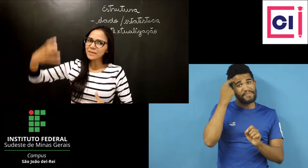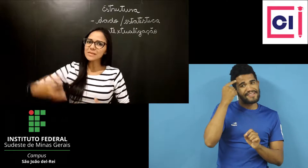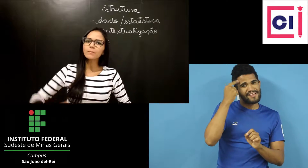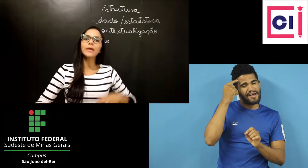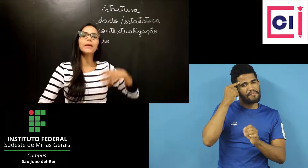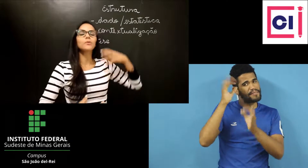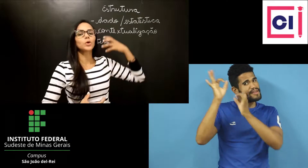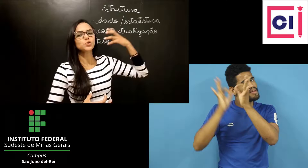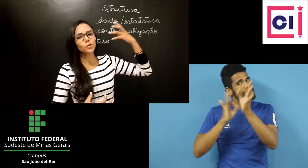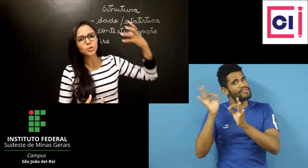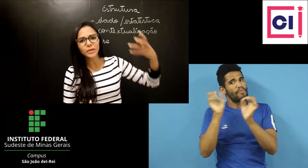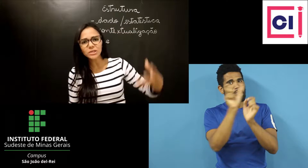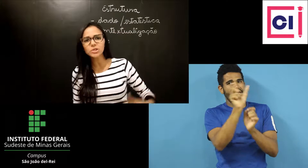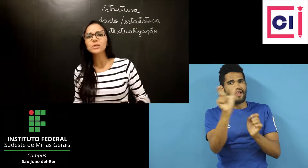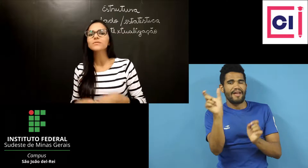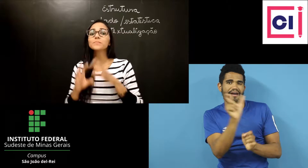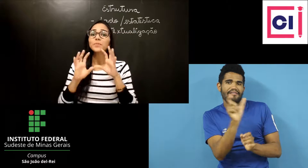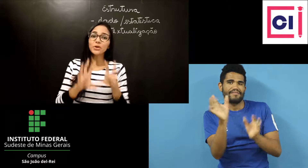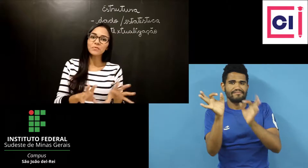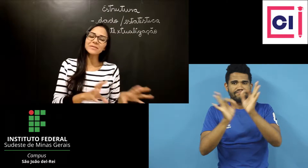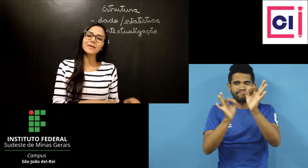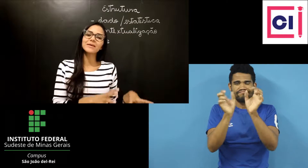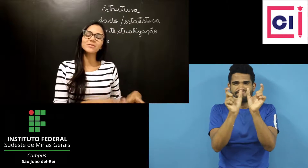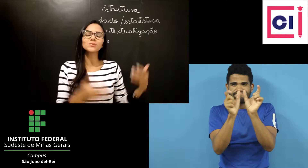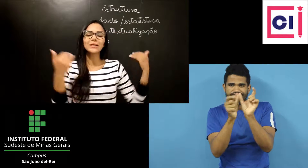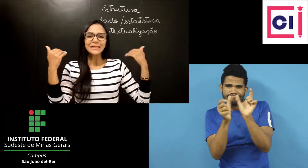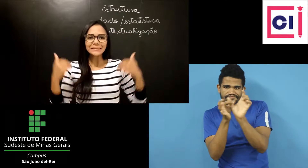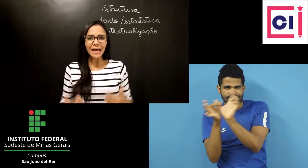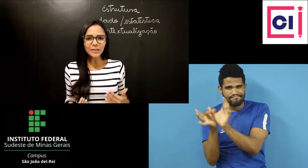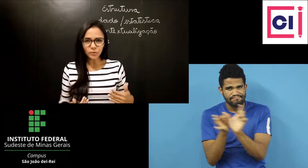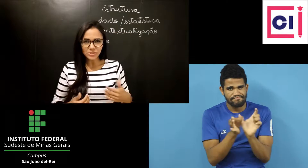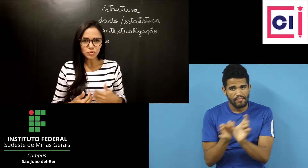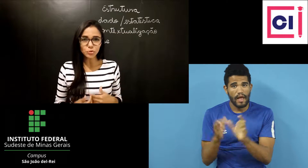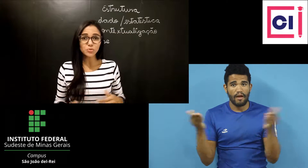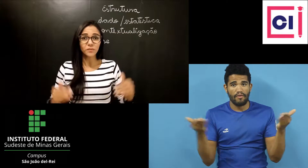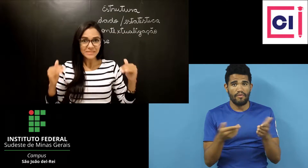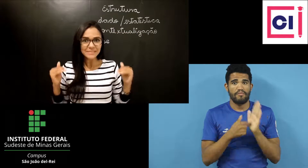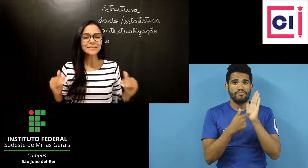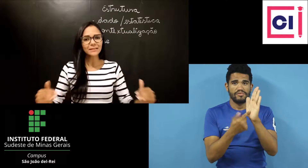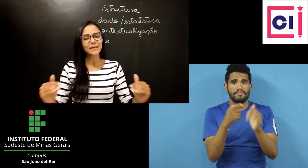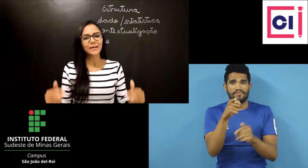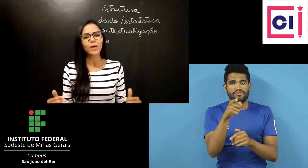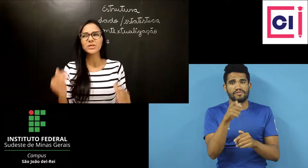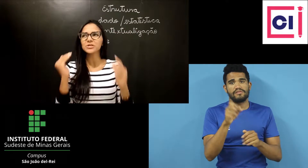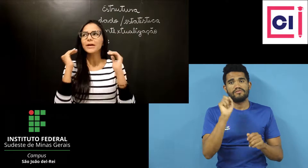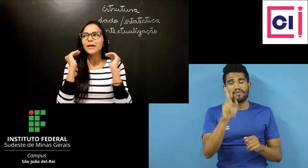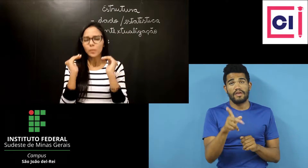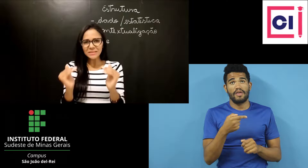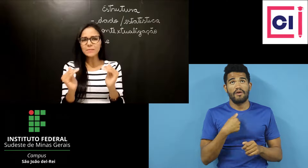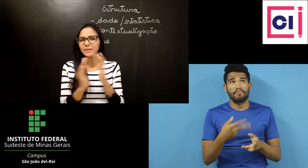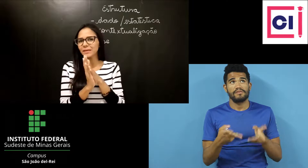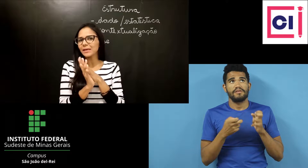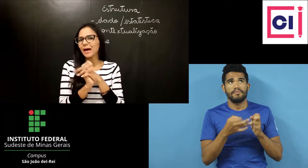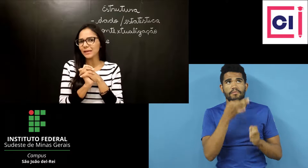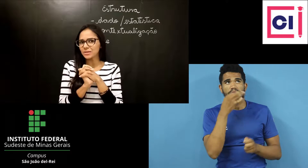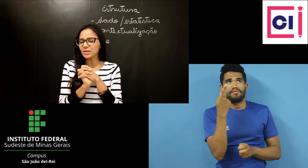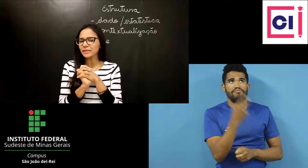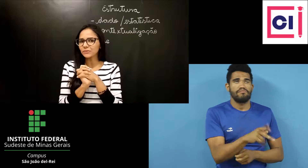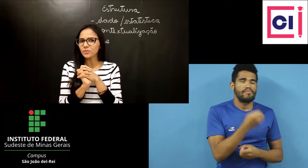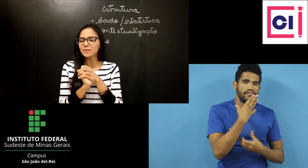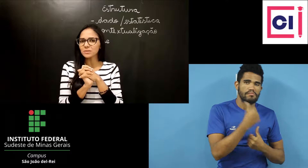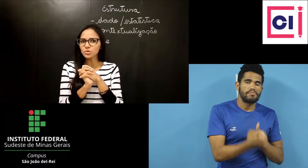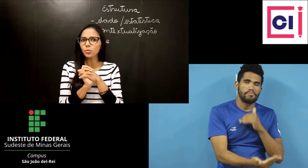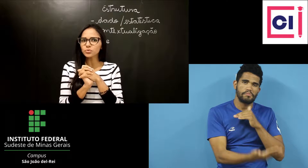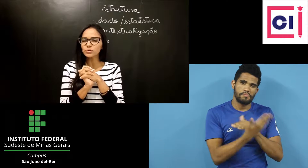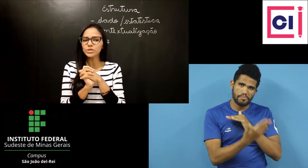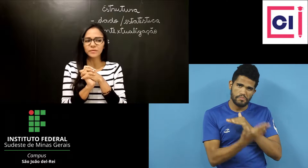forma de pensamento, a escolha dos conectivos. E eu vou fazer isso na introdução de hoje para vocês entenderem realmente. Eu percebi que a crítica dela